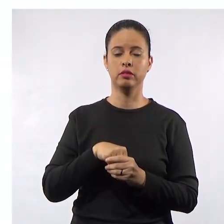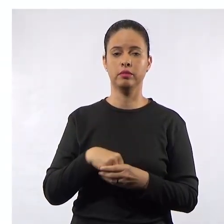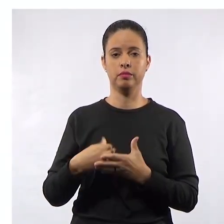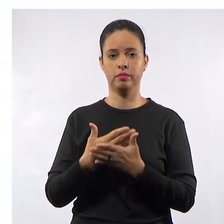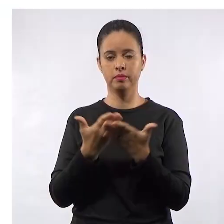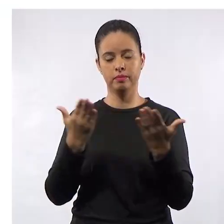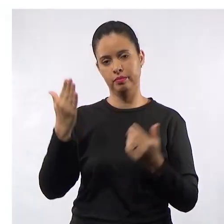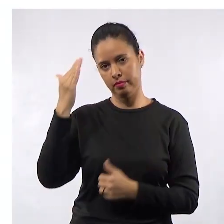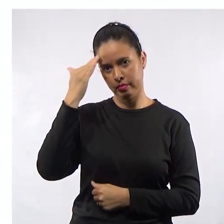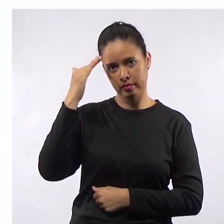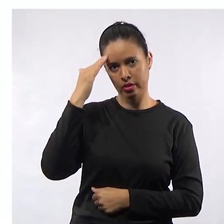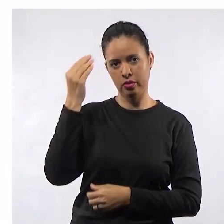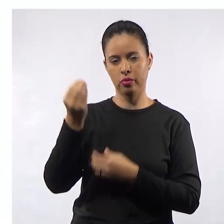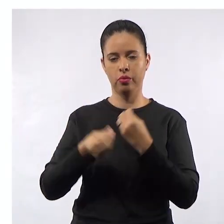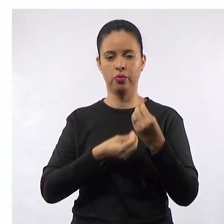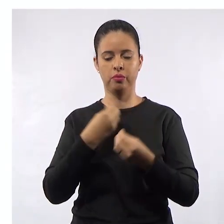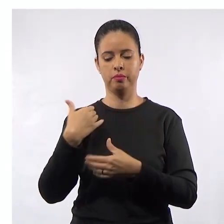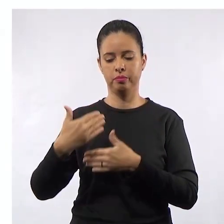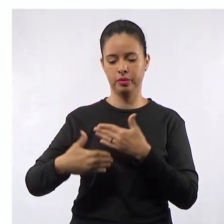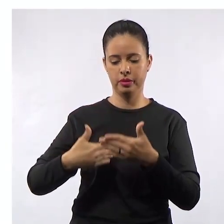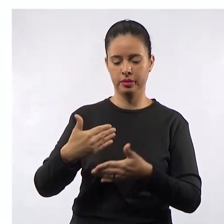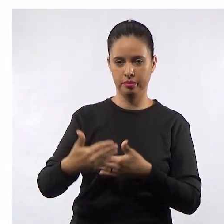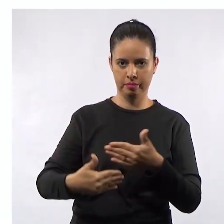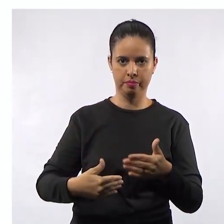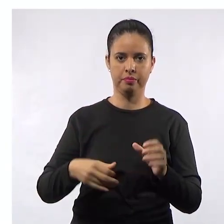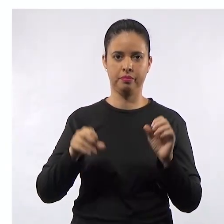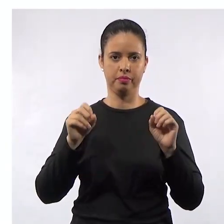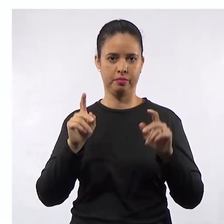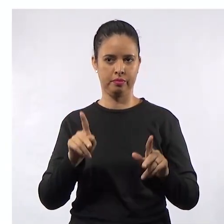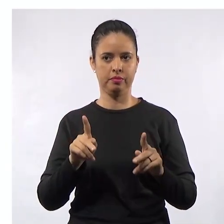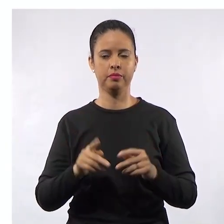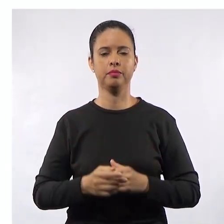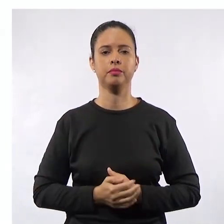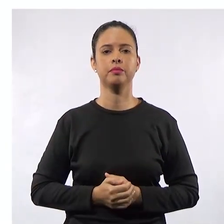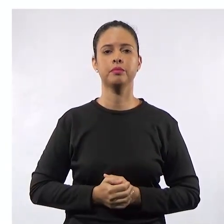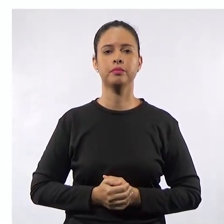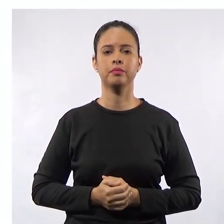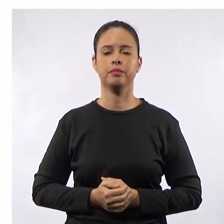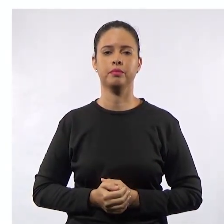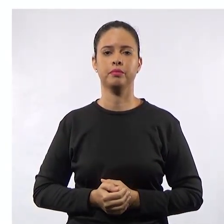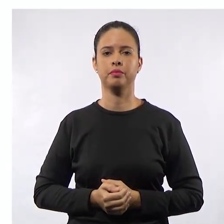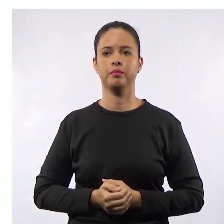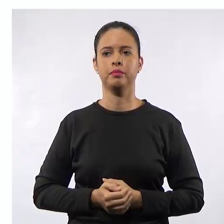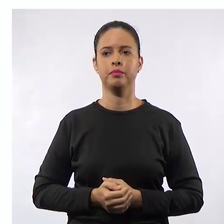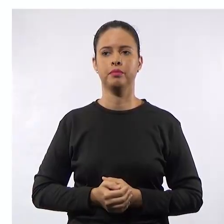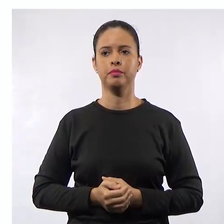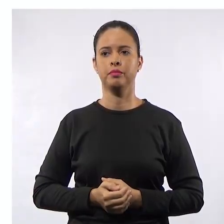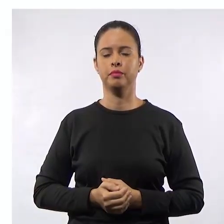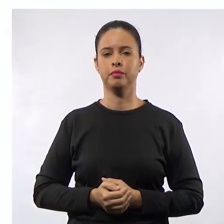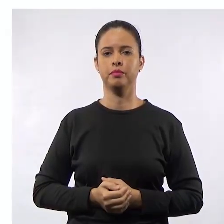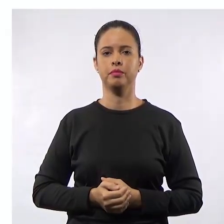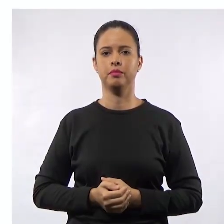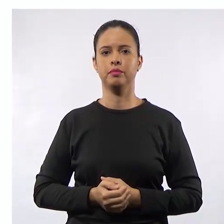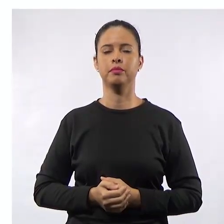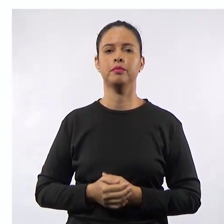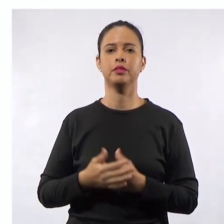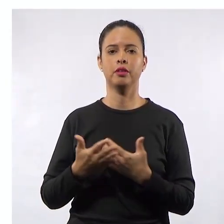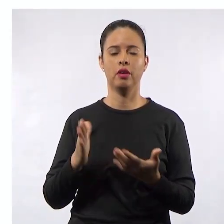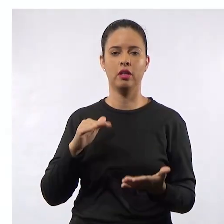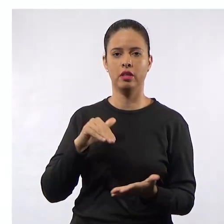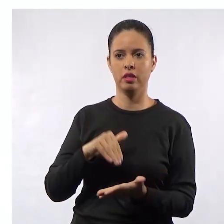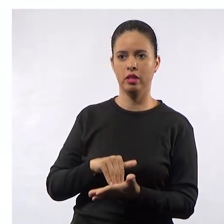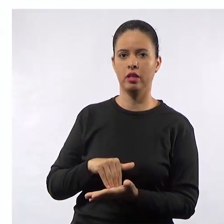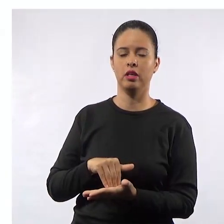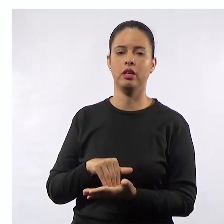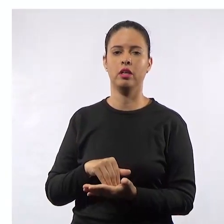um pouquinho como que foi esse processo de evolução, ok? Pois bem, olha só, até